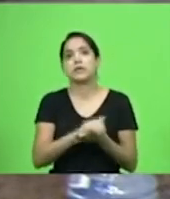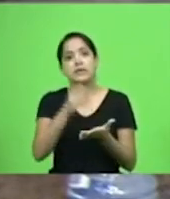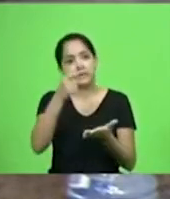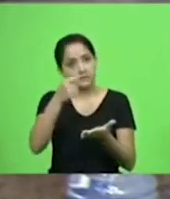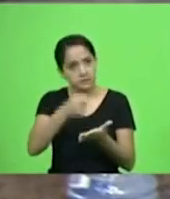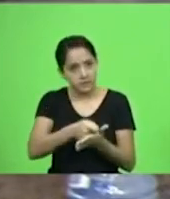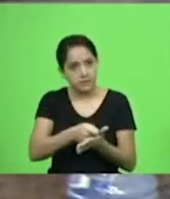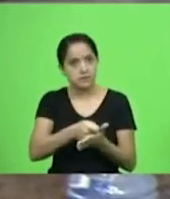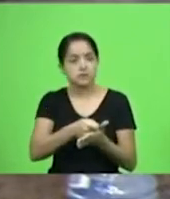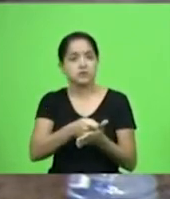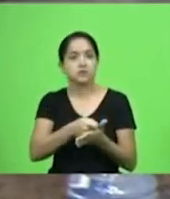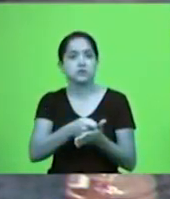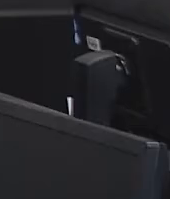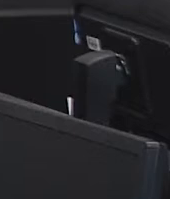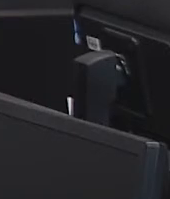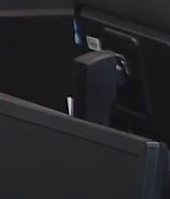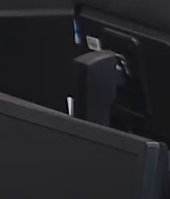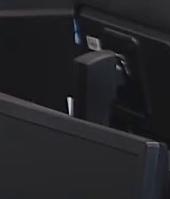no contrato.